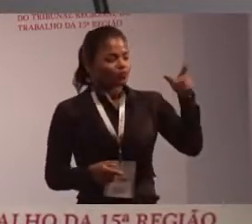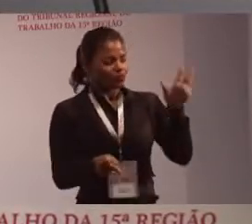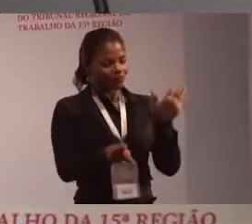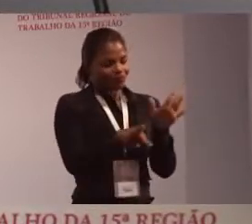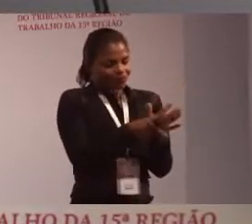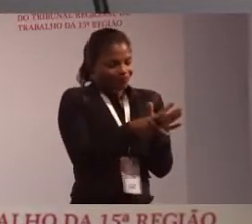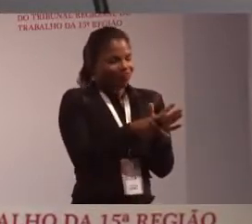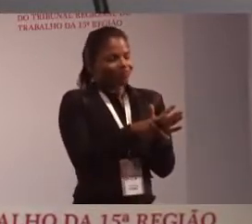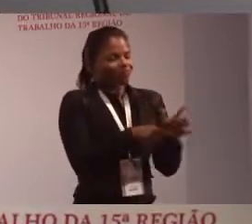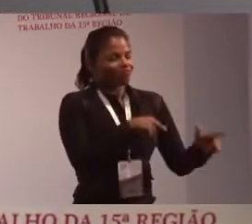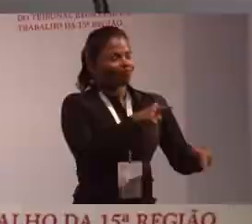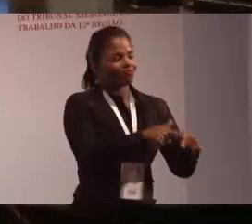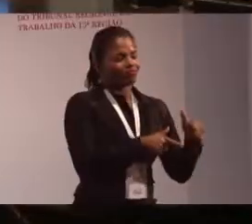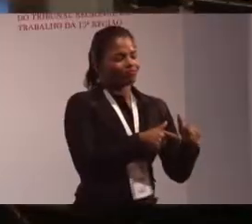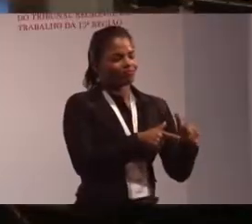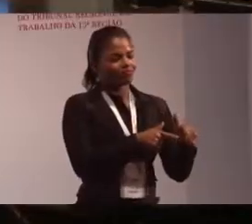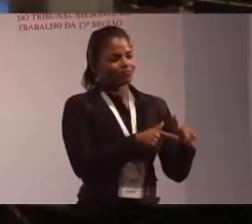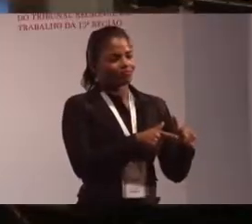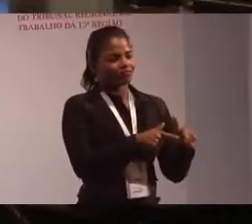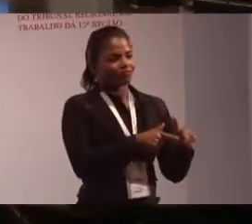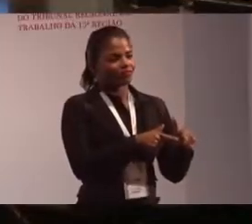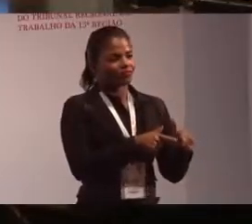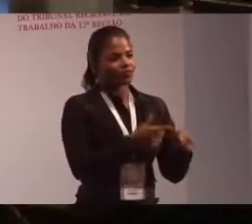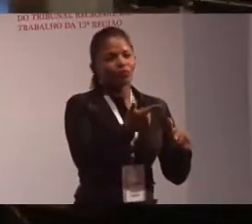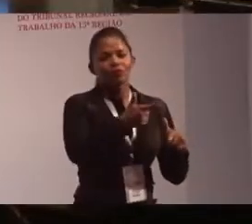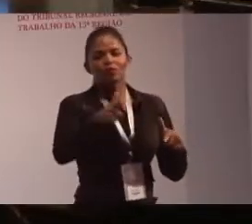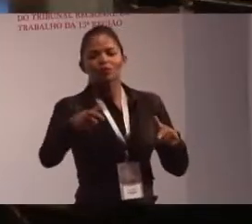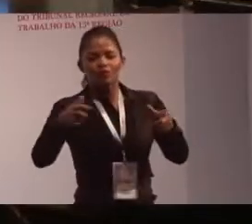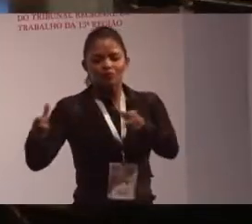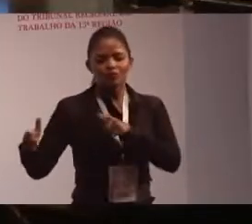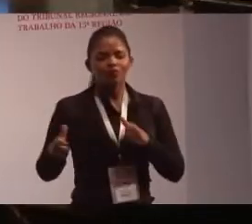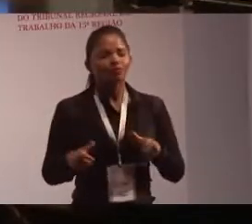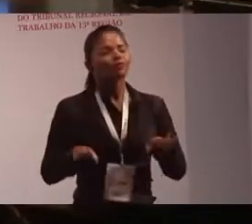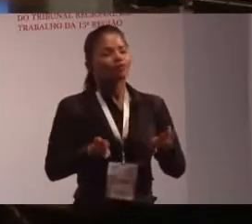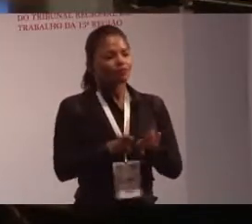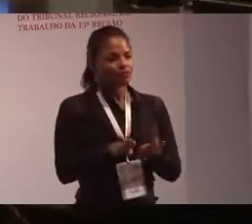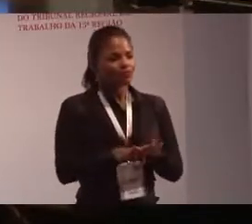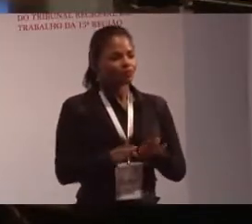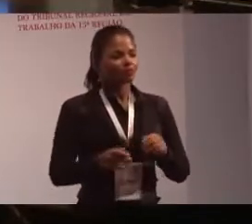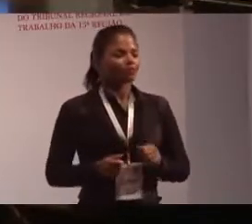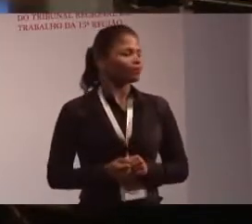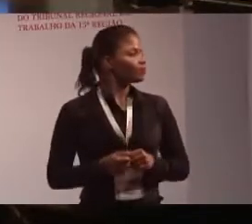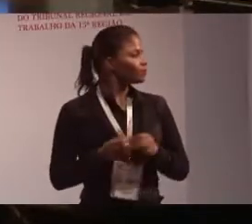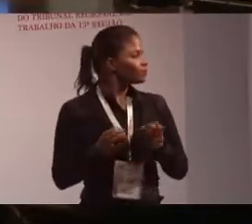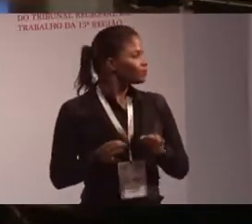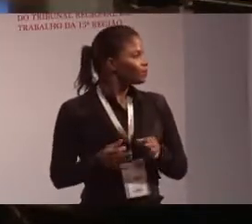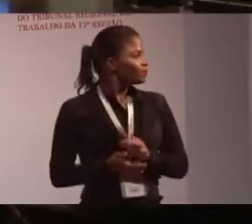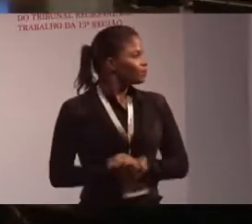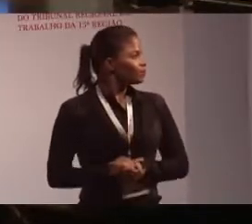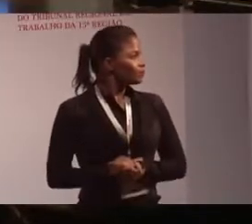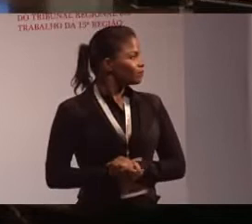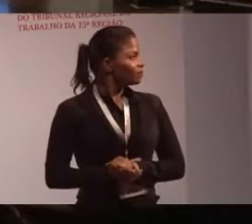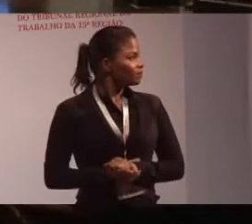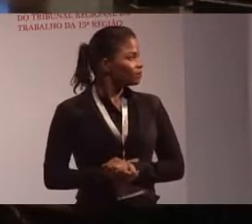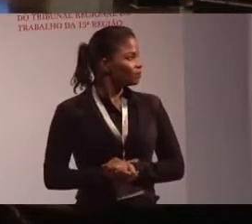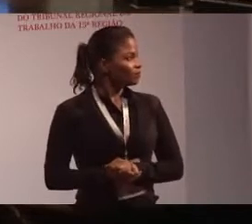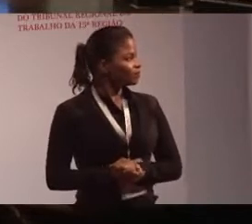áreas de conhecimento específico, em áreas de conhecimentos transversais também. Tá certo?